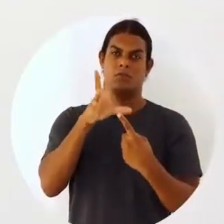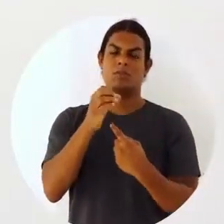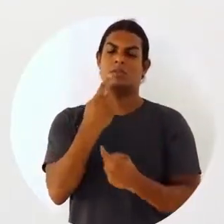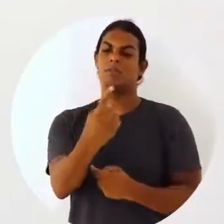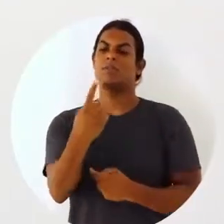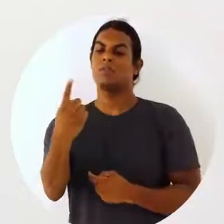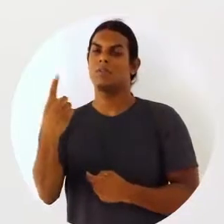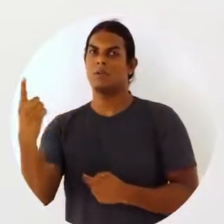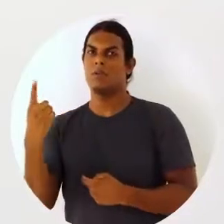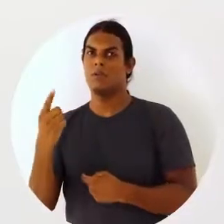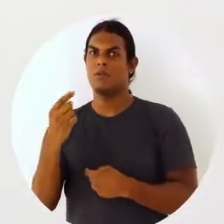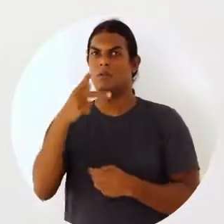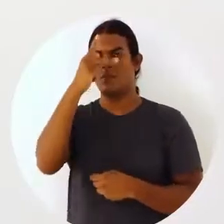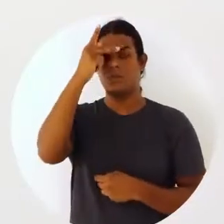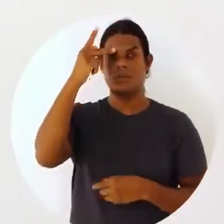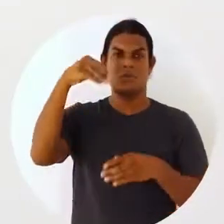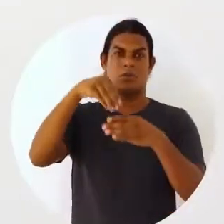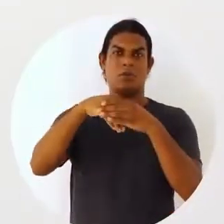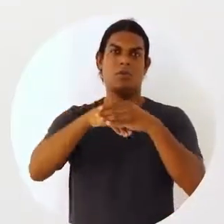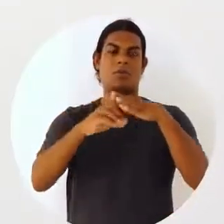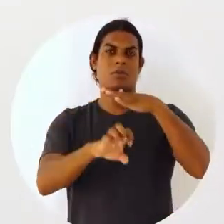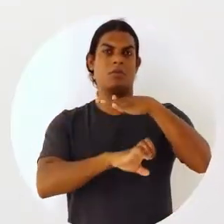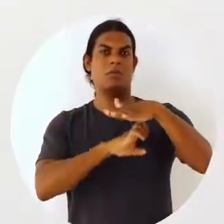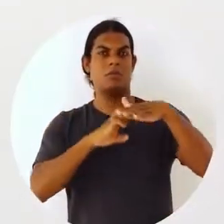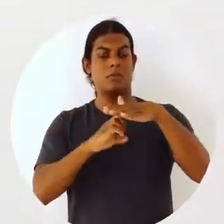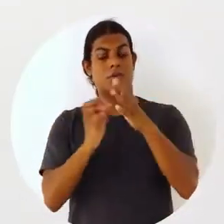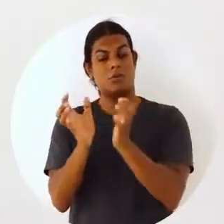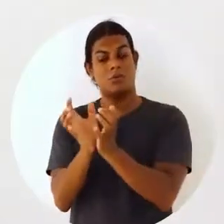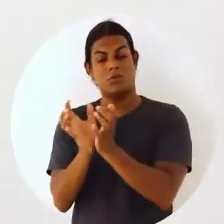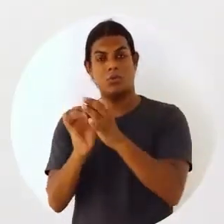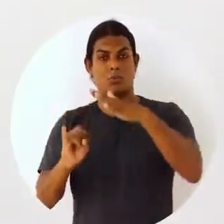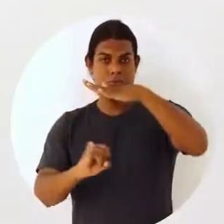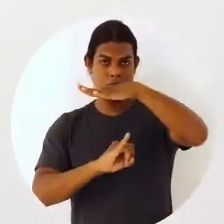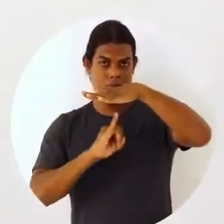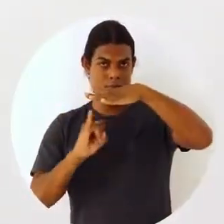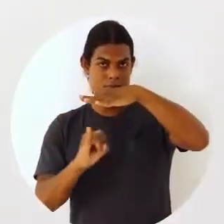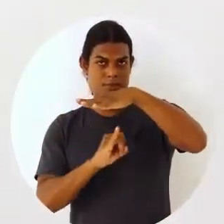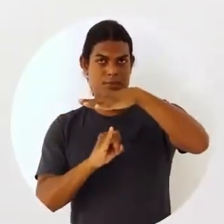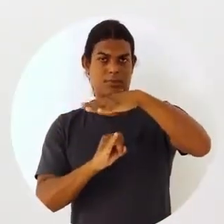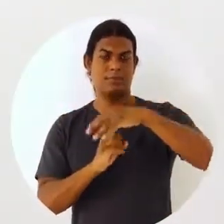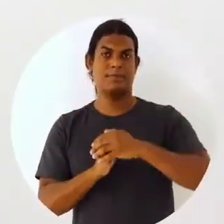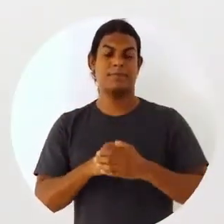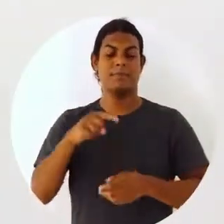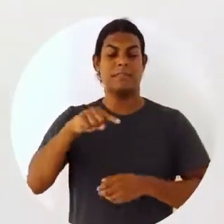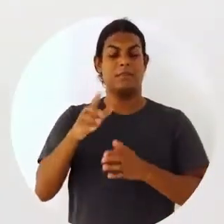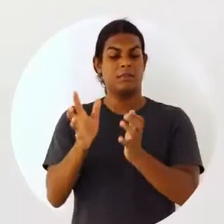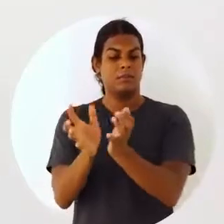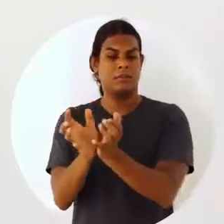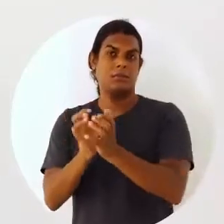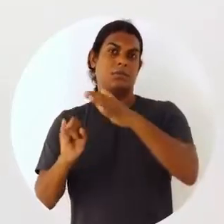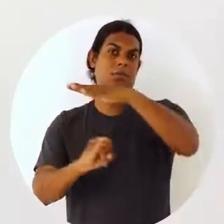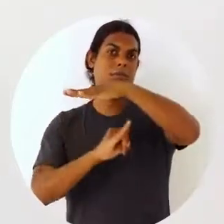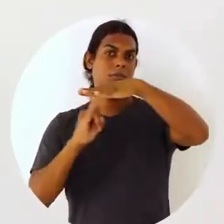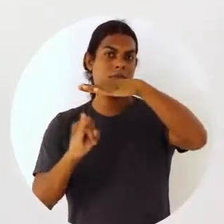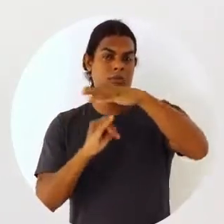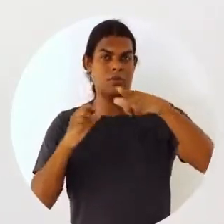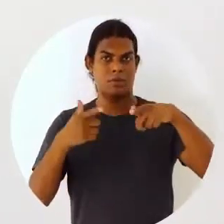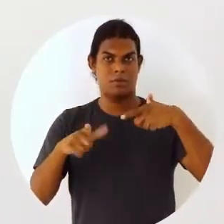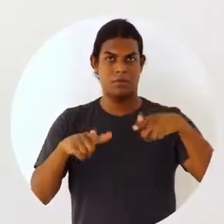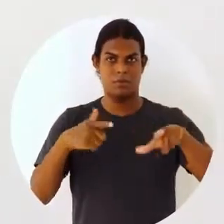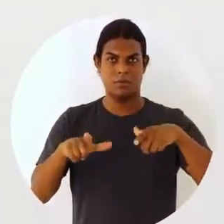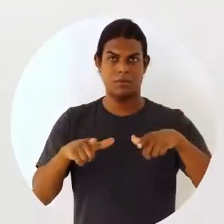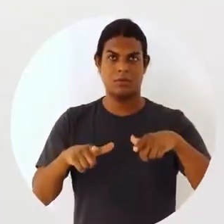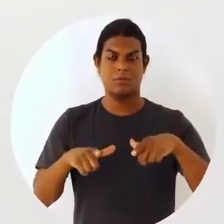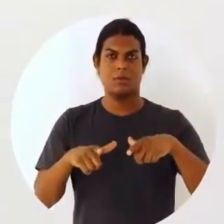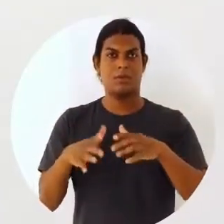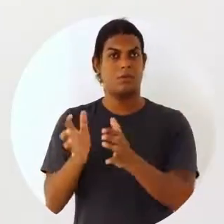mais ou menos. Então, você tem um grupo de trabalho, a qual ele chamou de grupo informal. E esse grupo informal de trabalho, que são